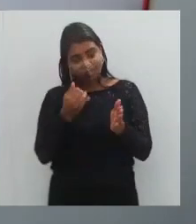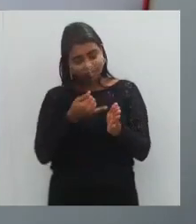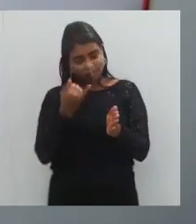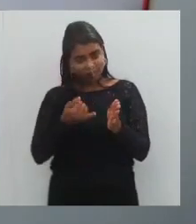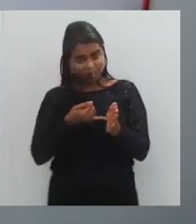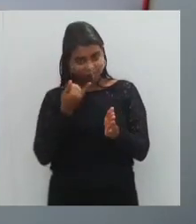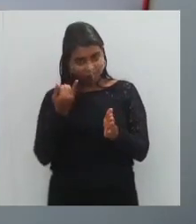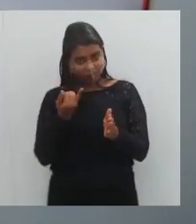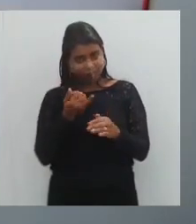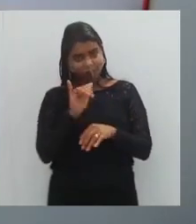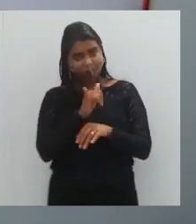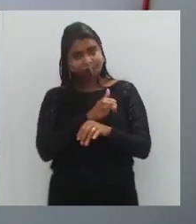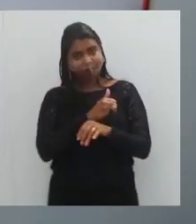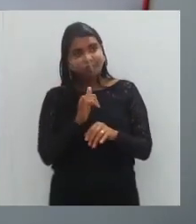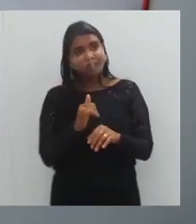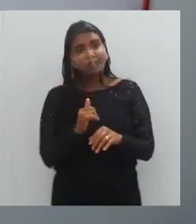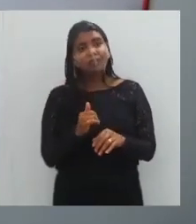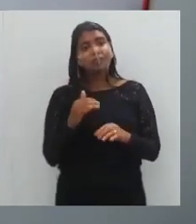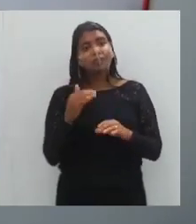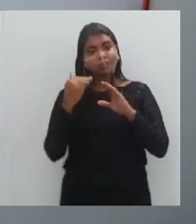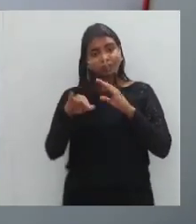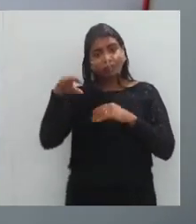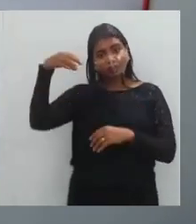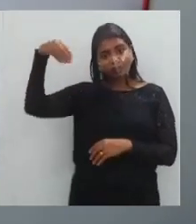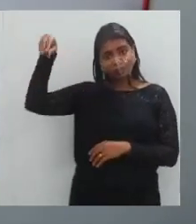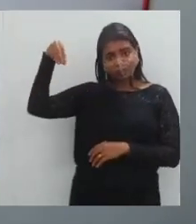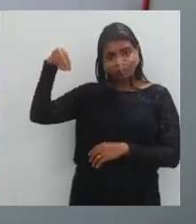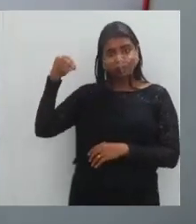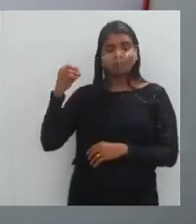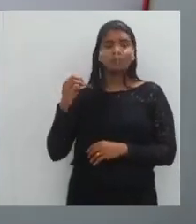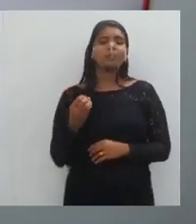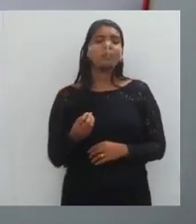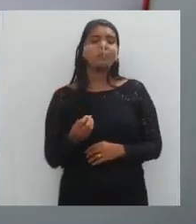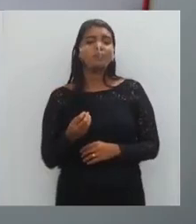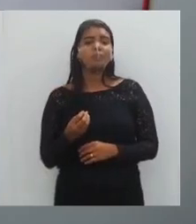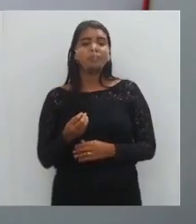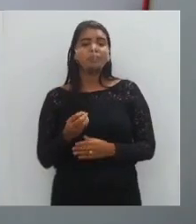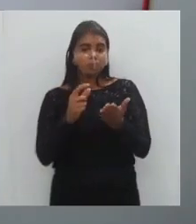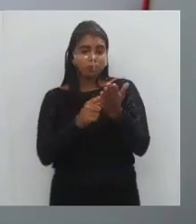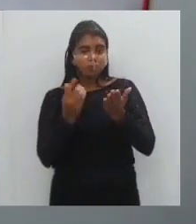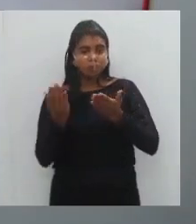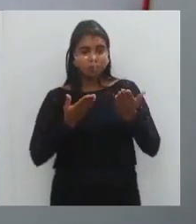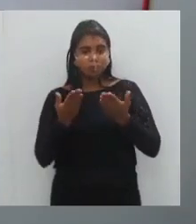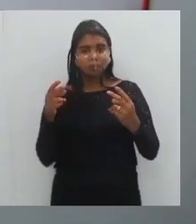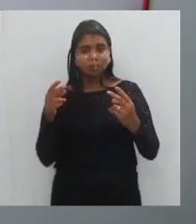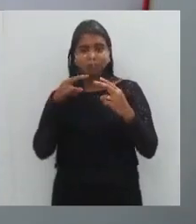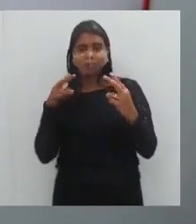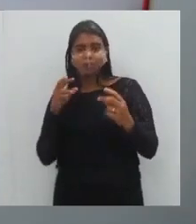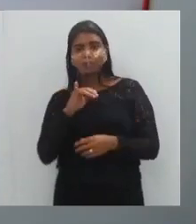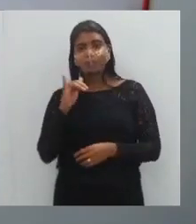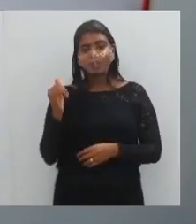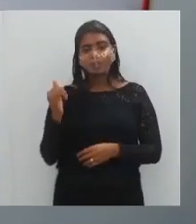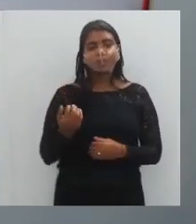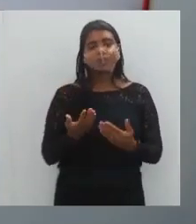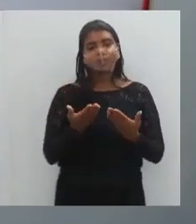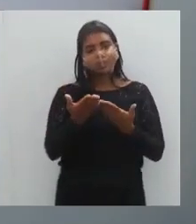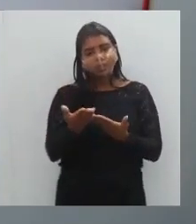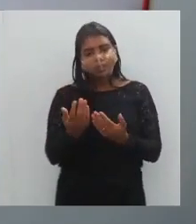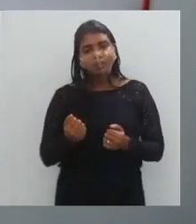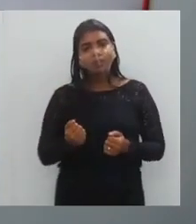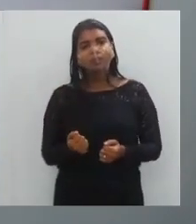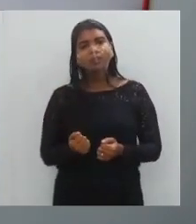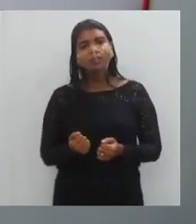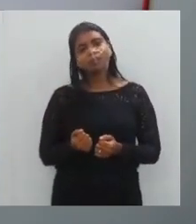inscrever no canal se você não se inscreveu, para receber a notificação e de baixar o aplicativo Conecta Aí, que está disponível tanto